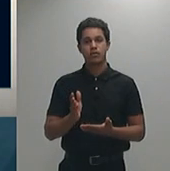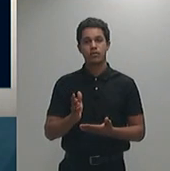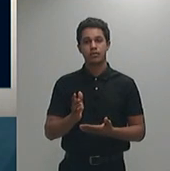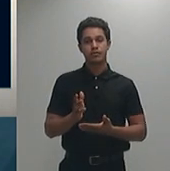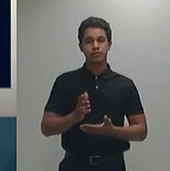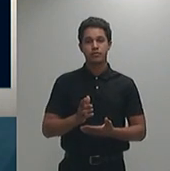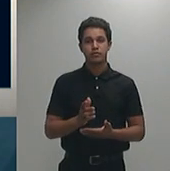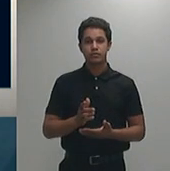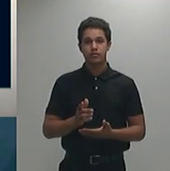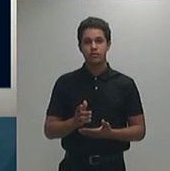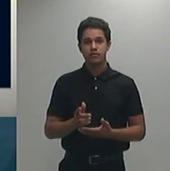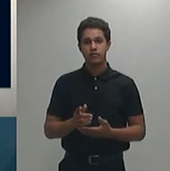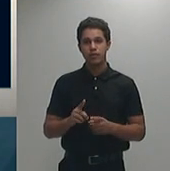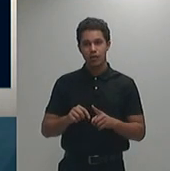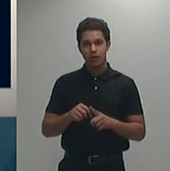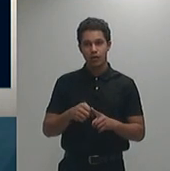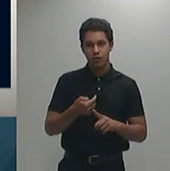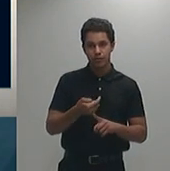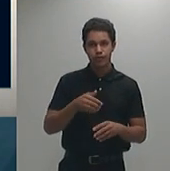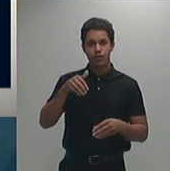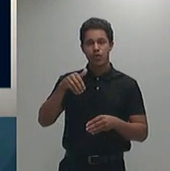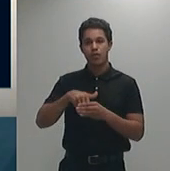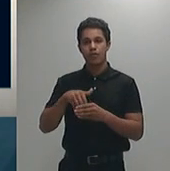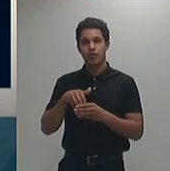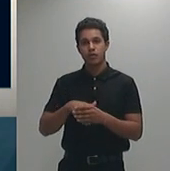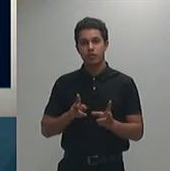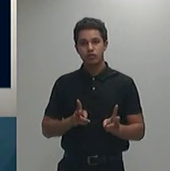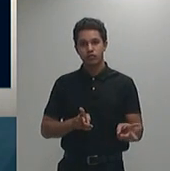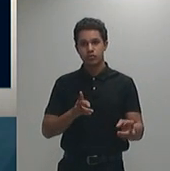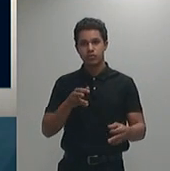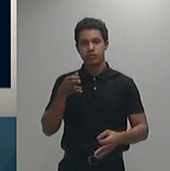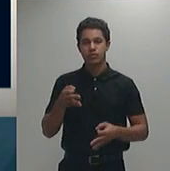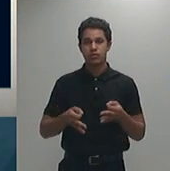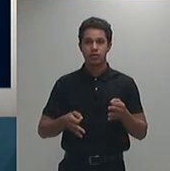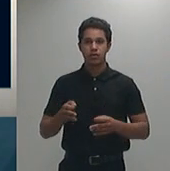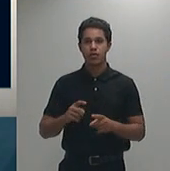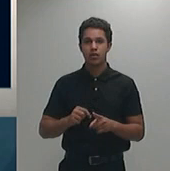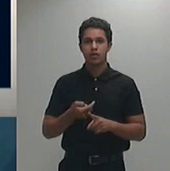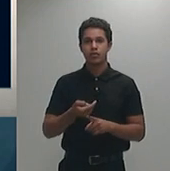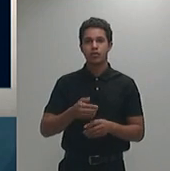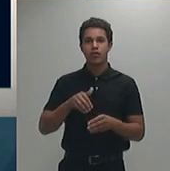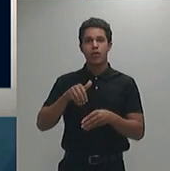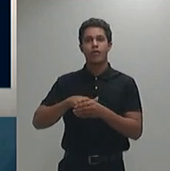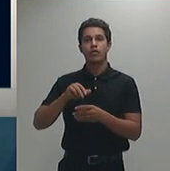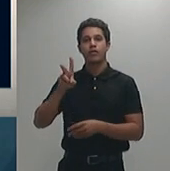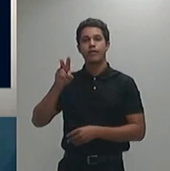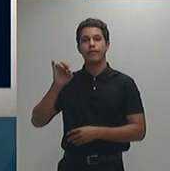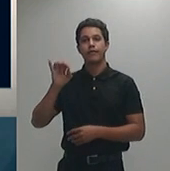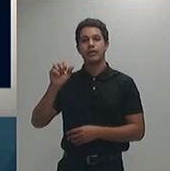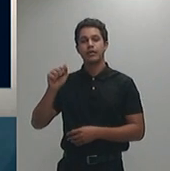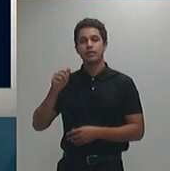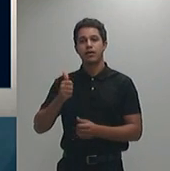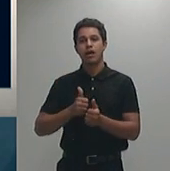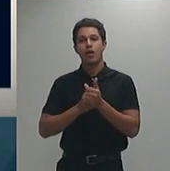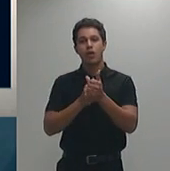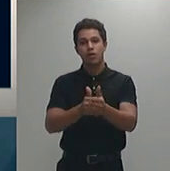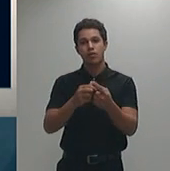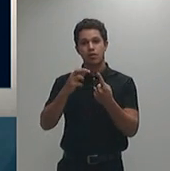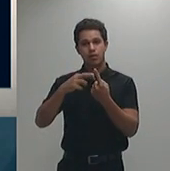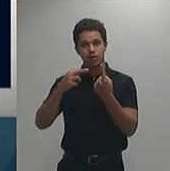após o voto-vista prosseguindo no julgamento após o voto-vista da ministra Nancy acompanhando o relator